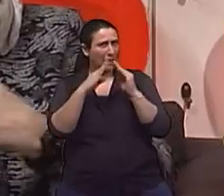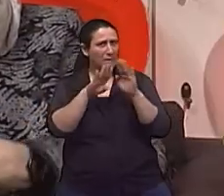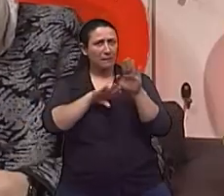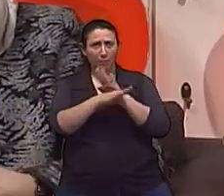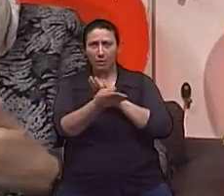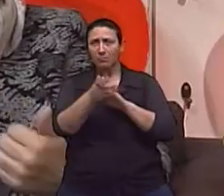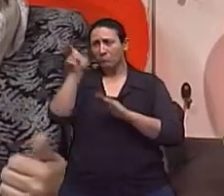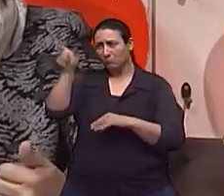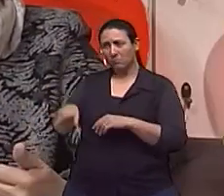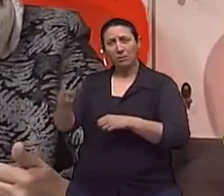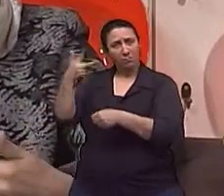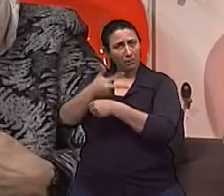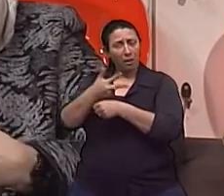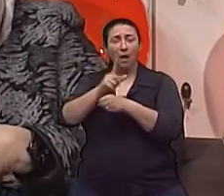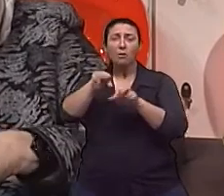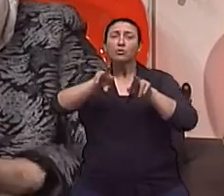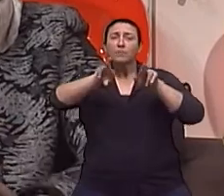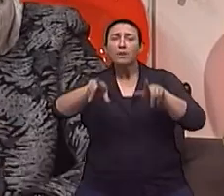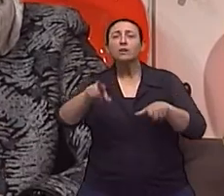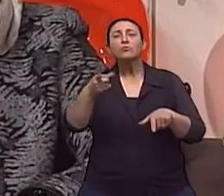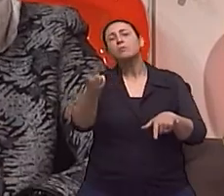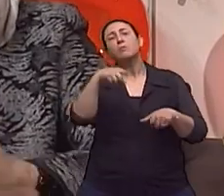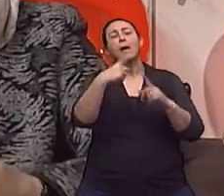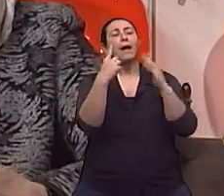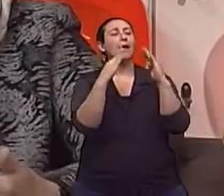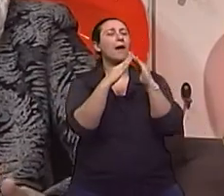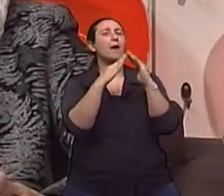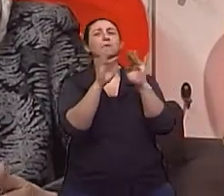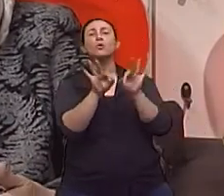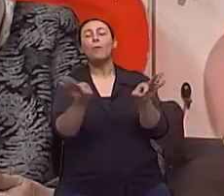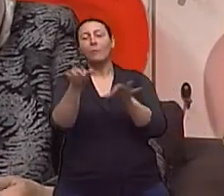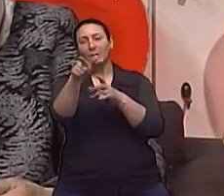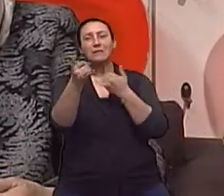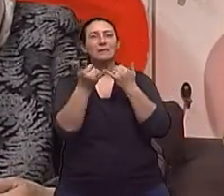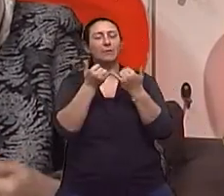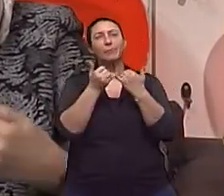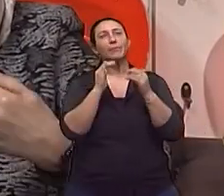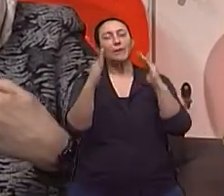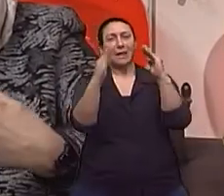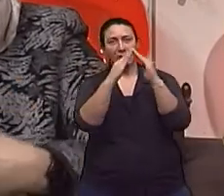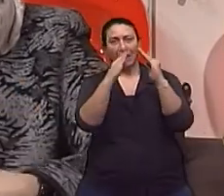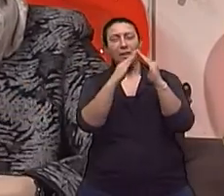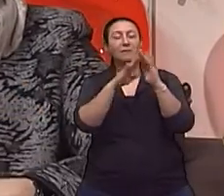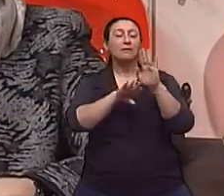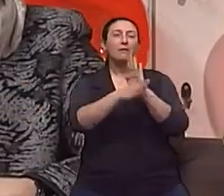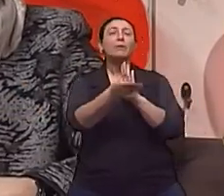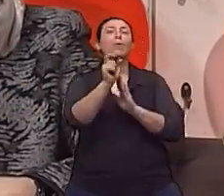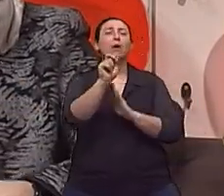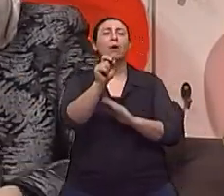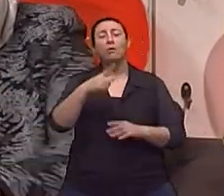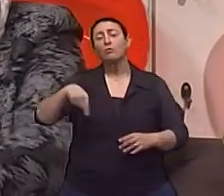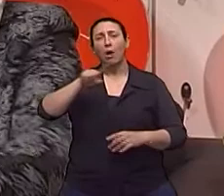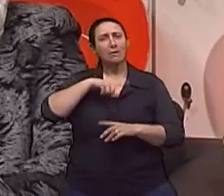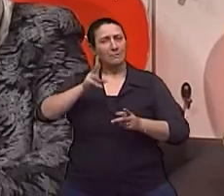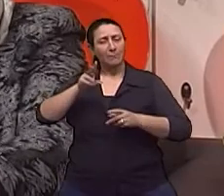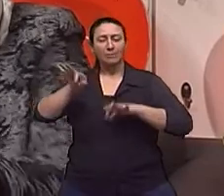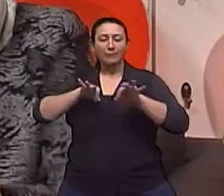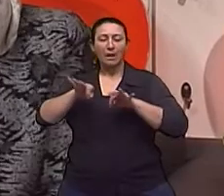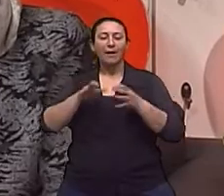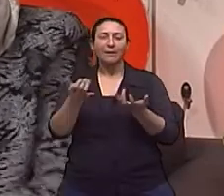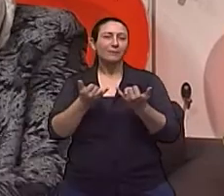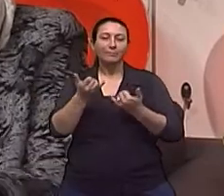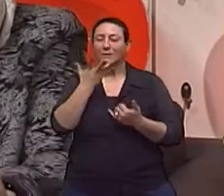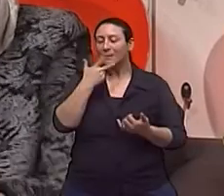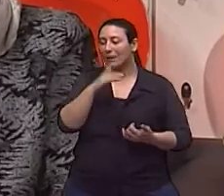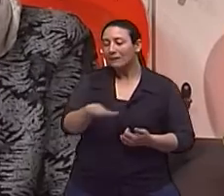ao idoso é diferente de uma casa normal por exemplo hoje a gente adaptar as casas aqui as crianças é uma gaveta